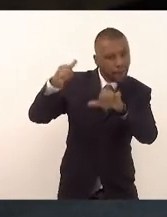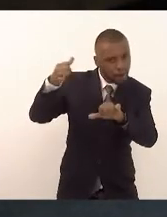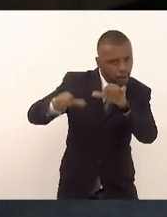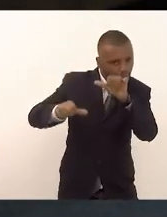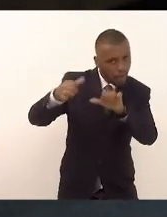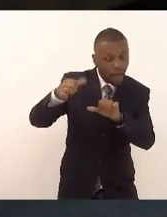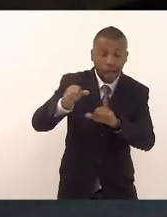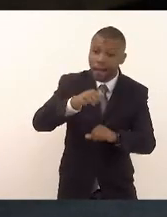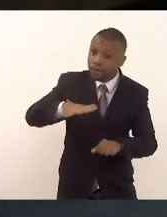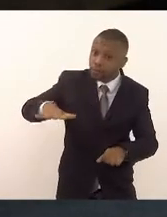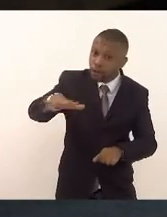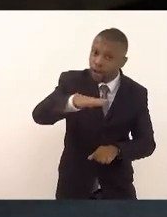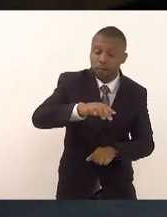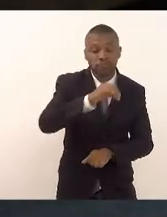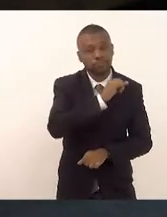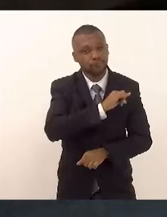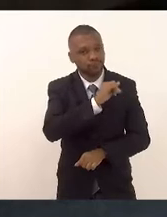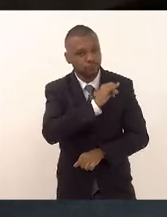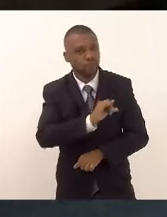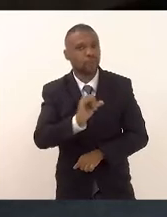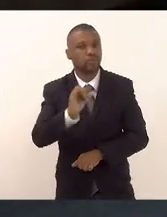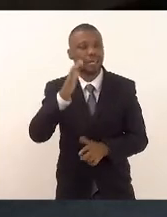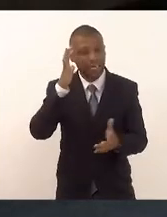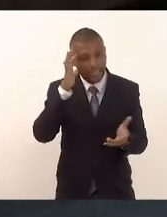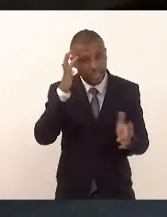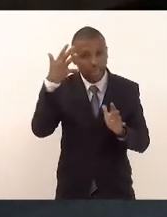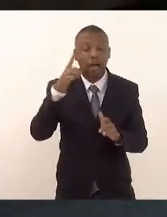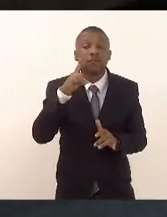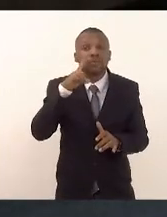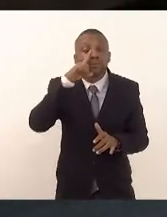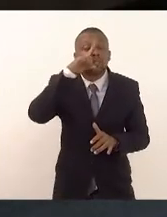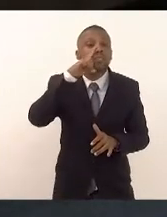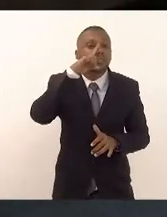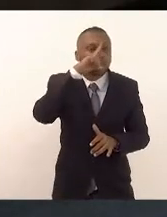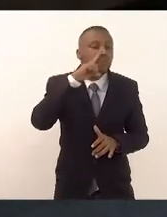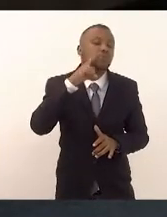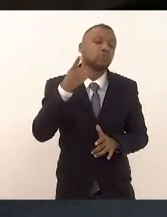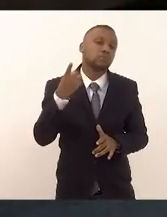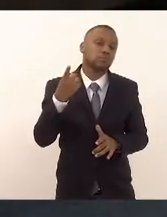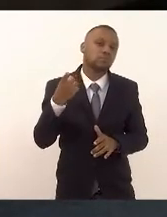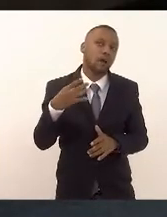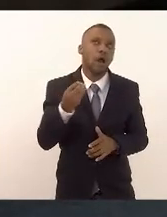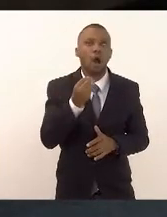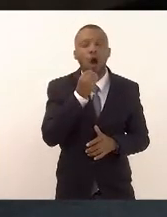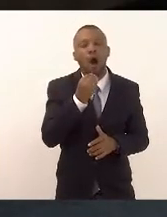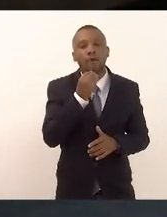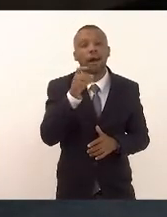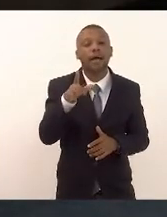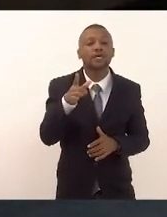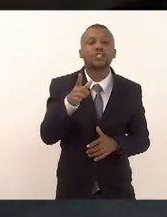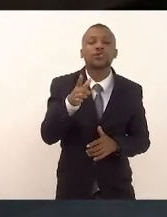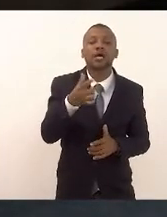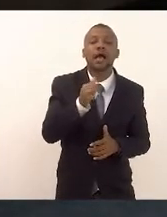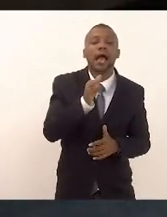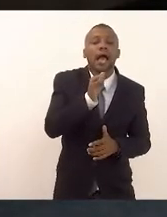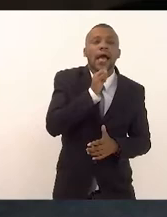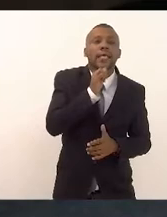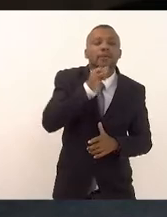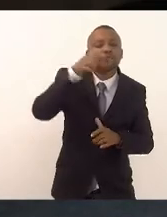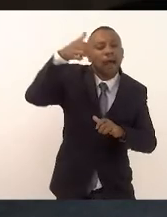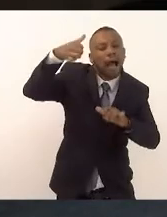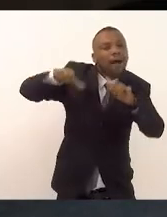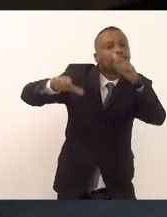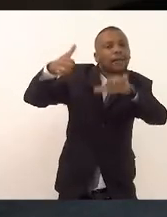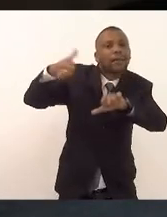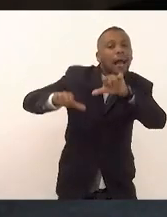no âmbito do Estado do Rio de Janeiro, cenários de risco máximo. Ora, é de estimar, não é de superestimar. Porque